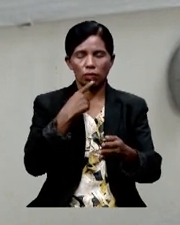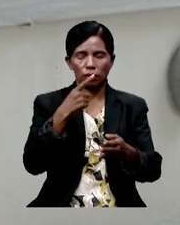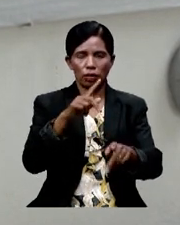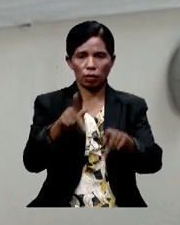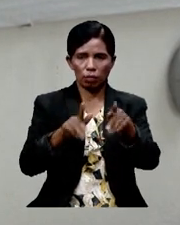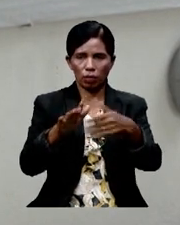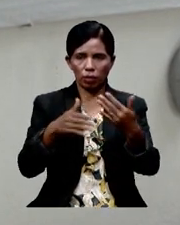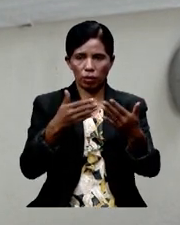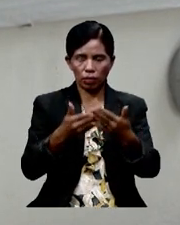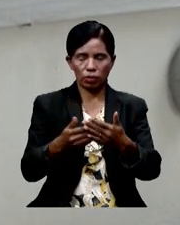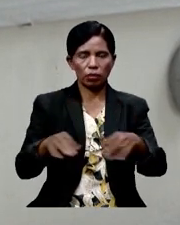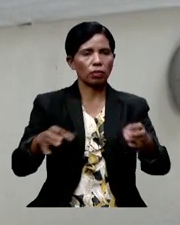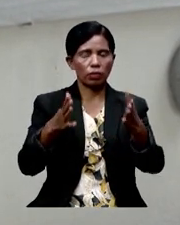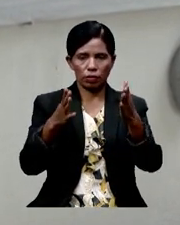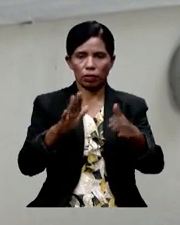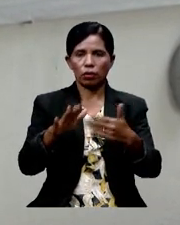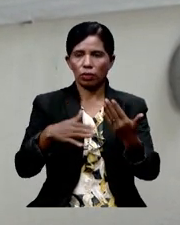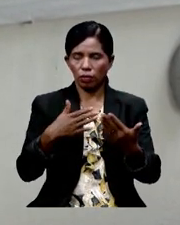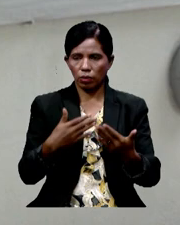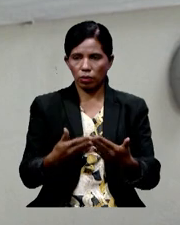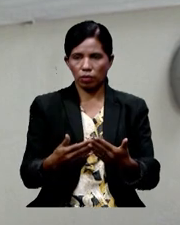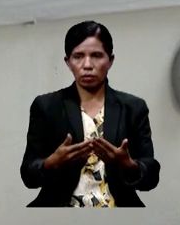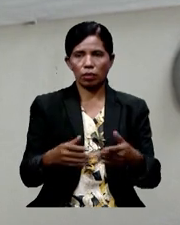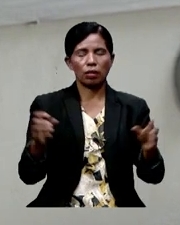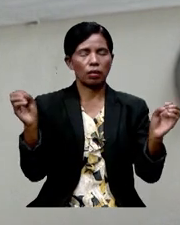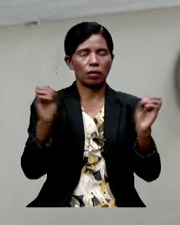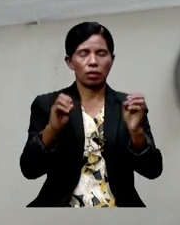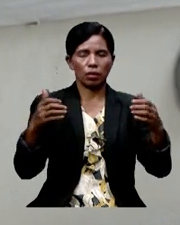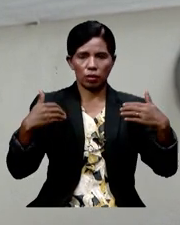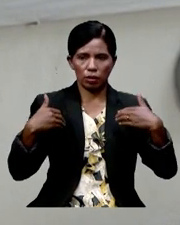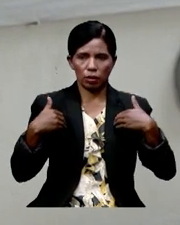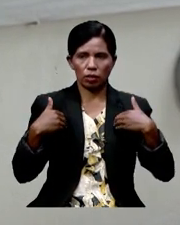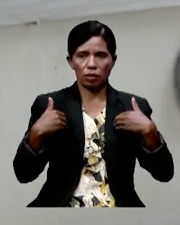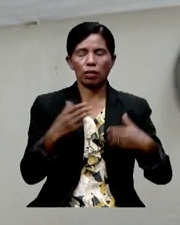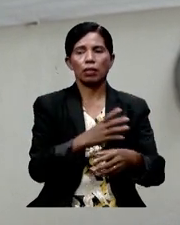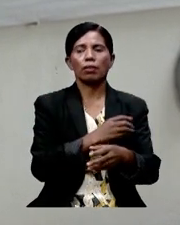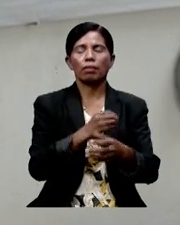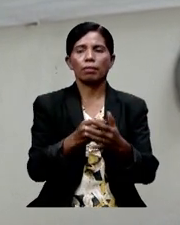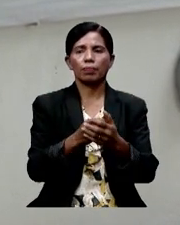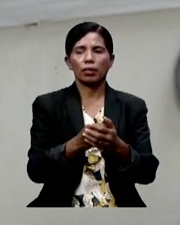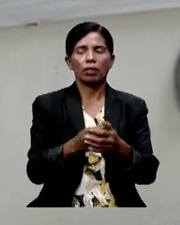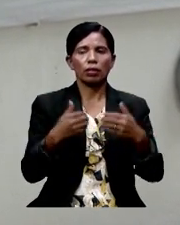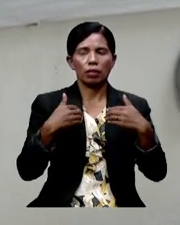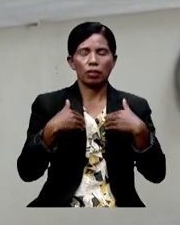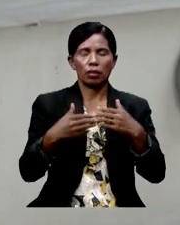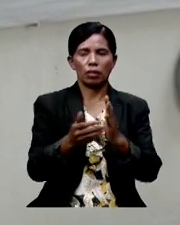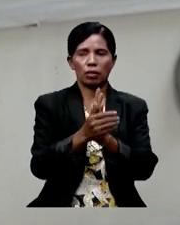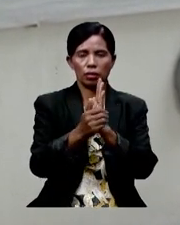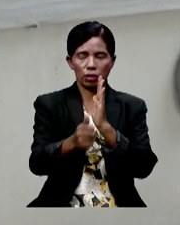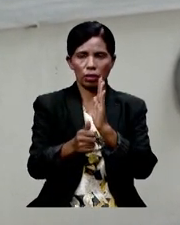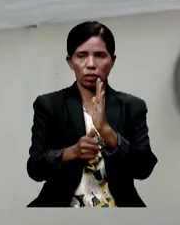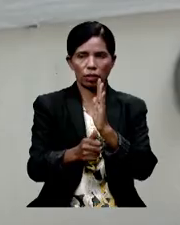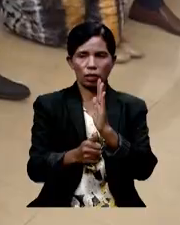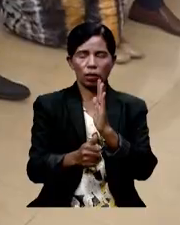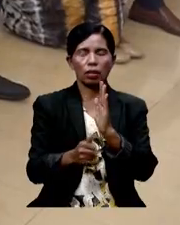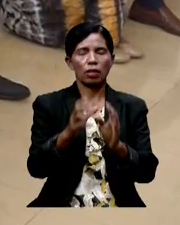pessoas, aos trabalhadores que não conseguem, que têm várias incapacidades